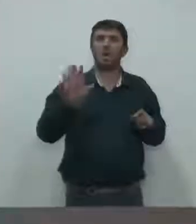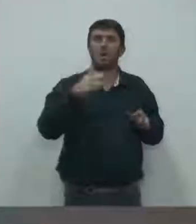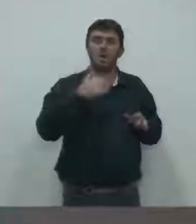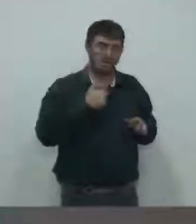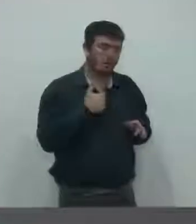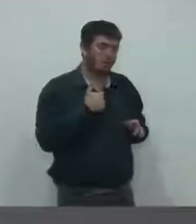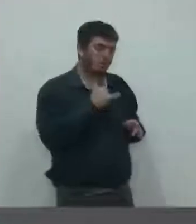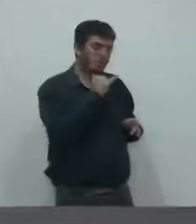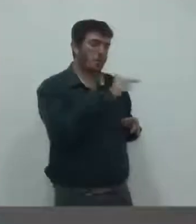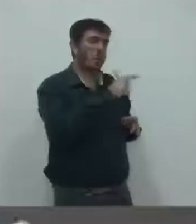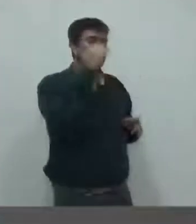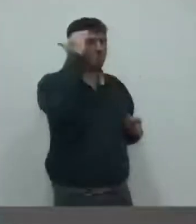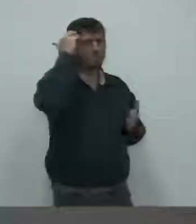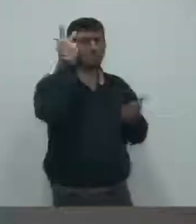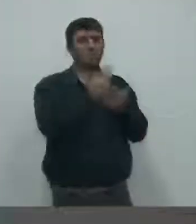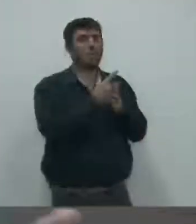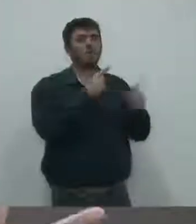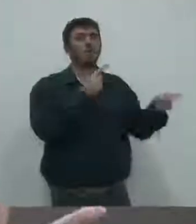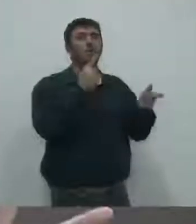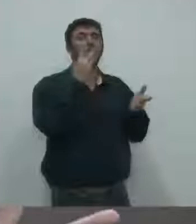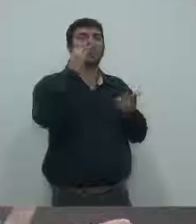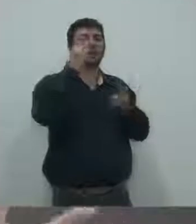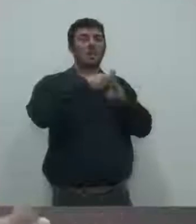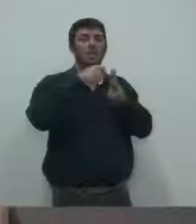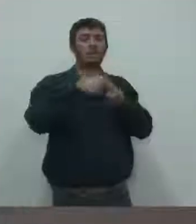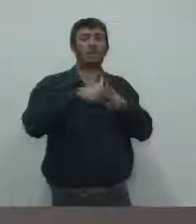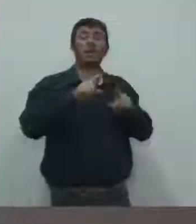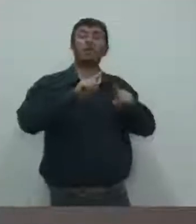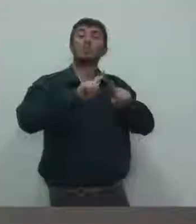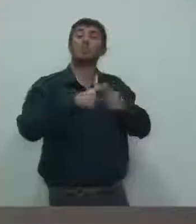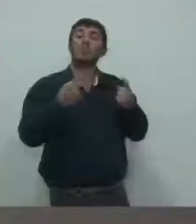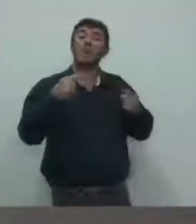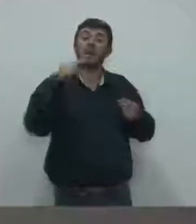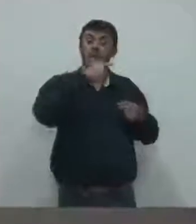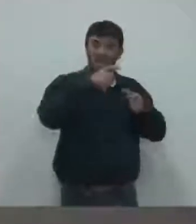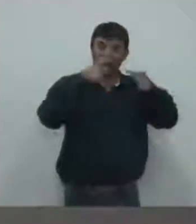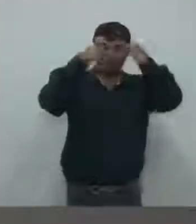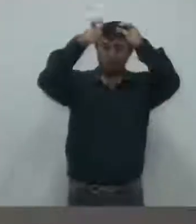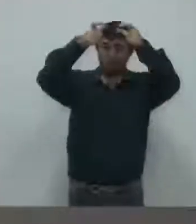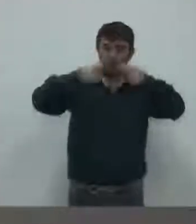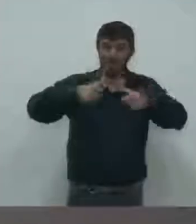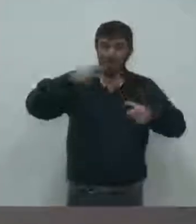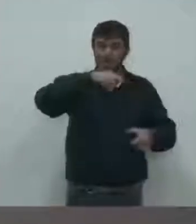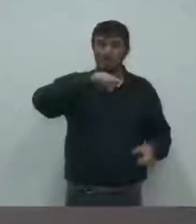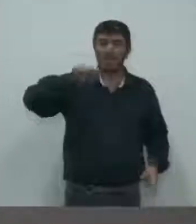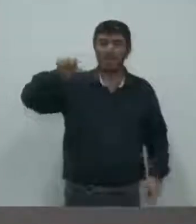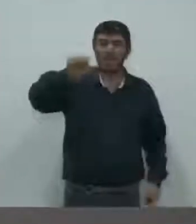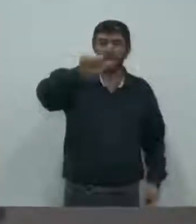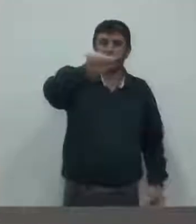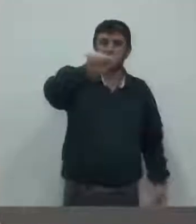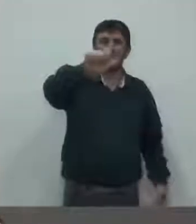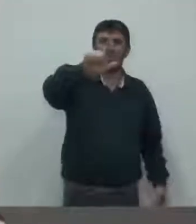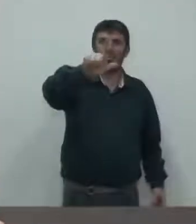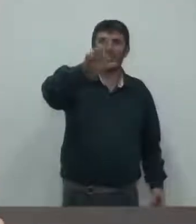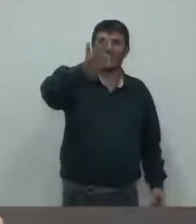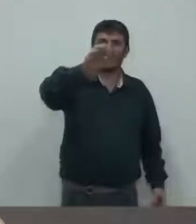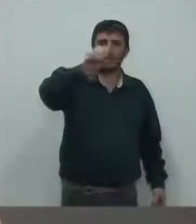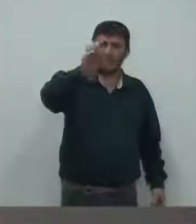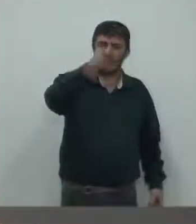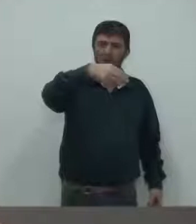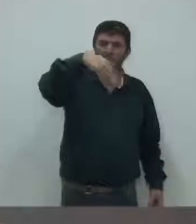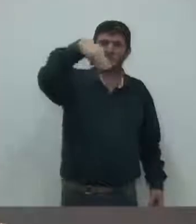está aí há 3 meses, mas Altos do Morumbi já faz 5 anos de promessa.